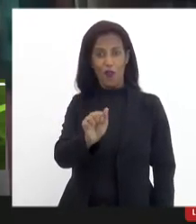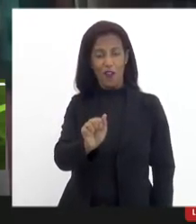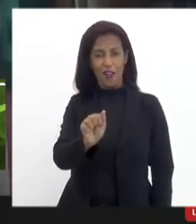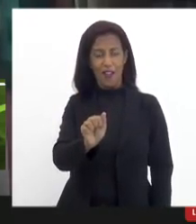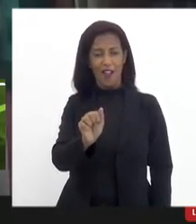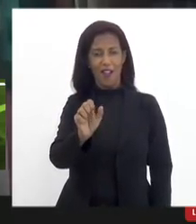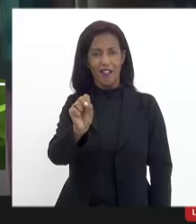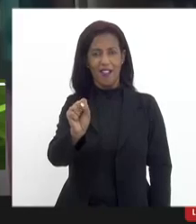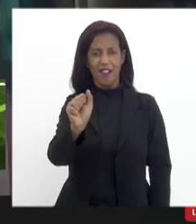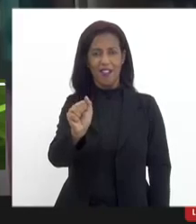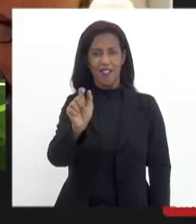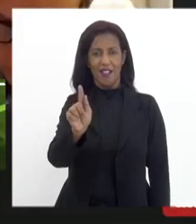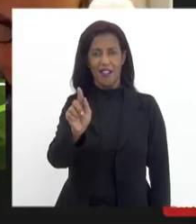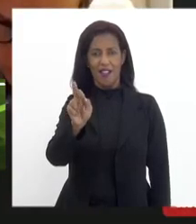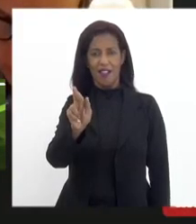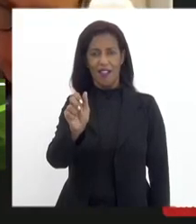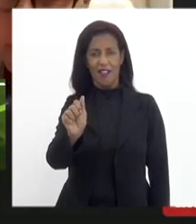Mangueira.